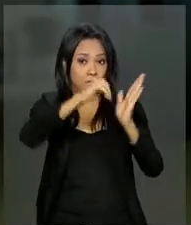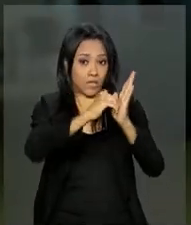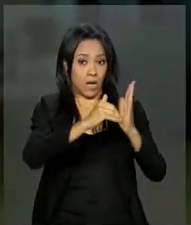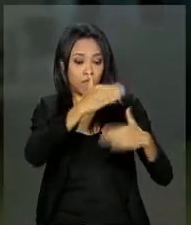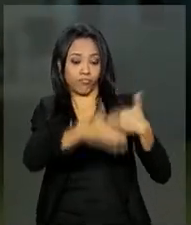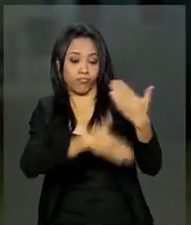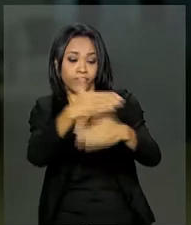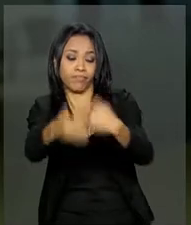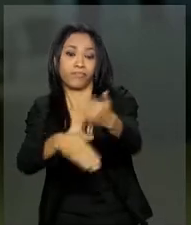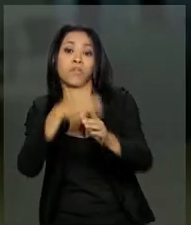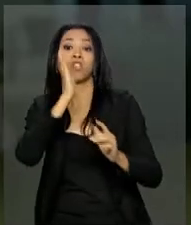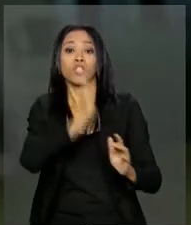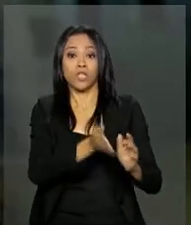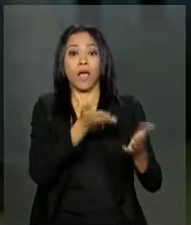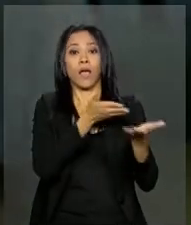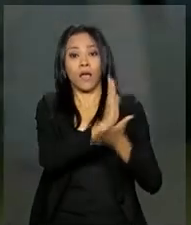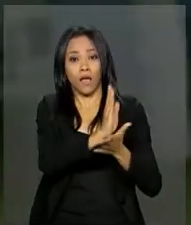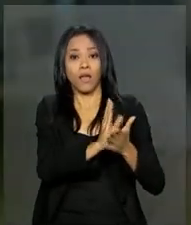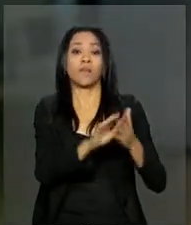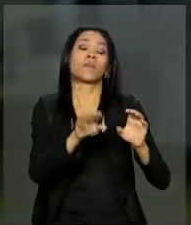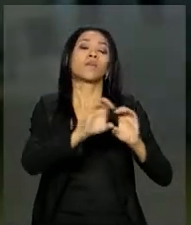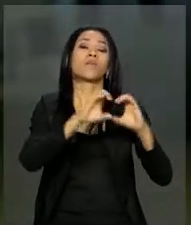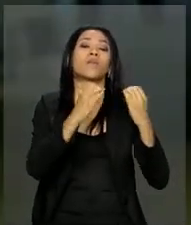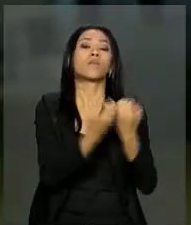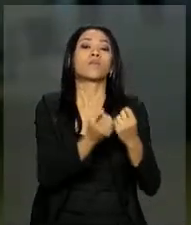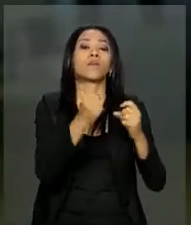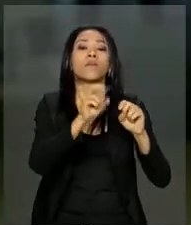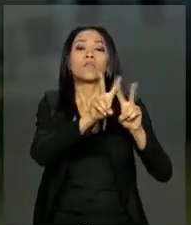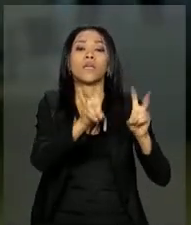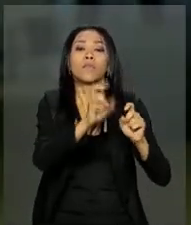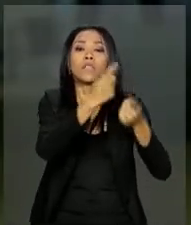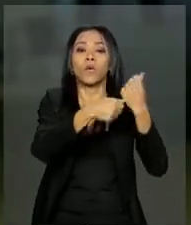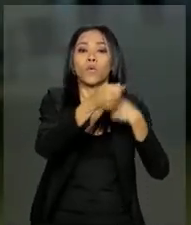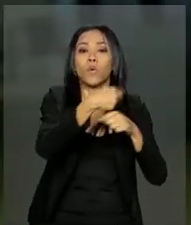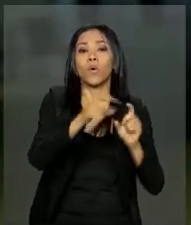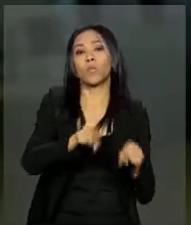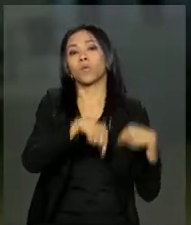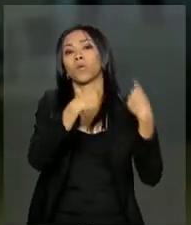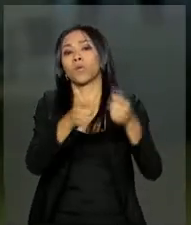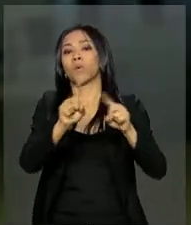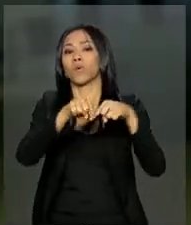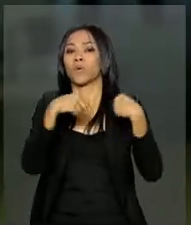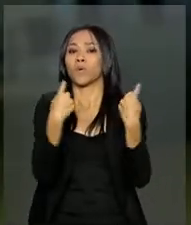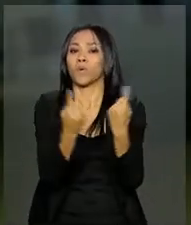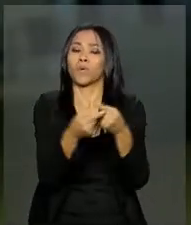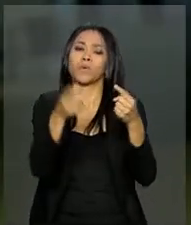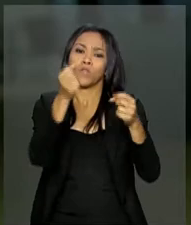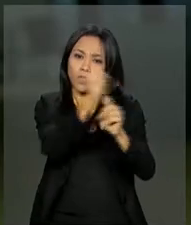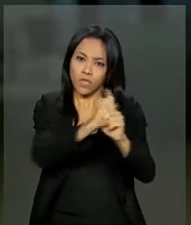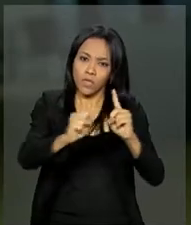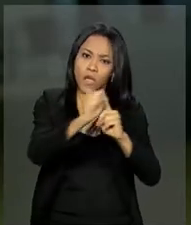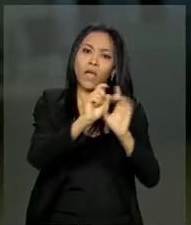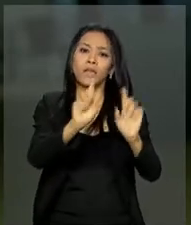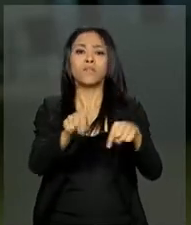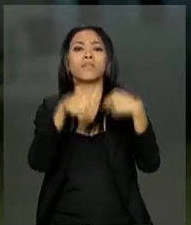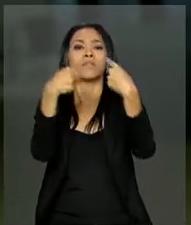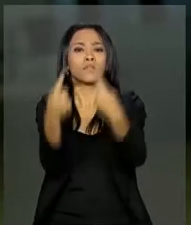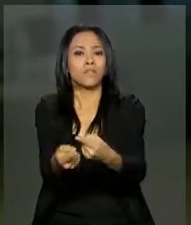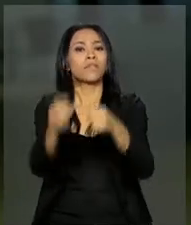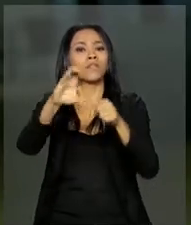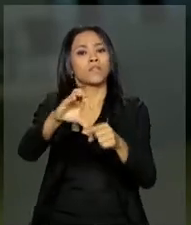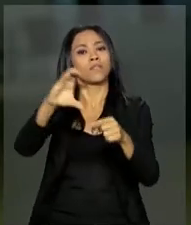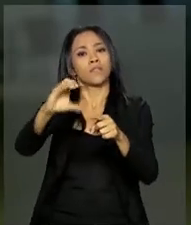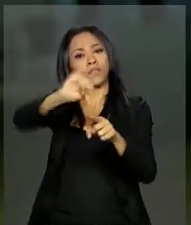pela Comissão de Assuntos Econômicos do Senado, tramita agora pela Comissão de Assuntos Sociais e ainda deve passar pela Comissão de